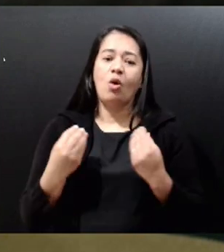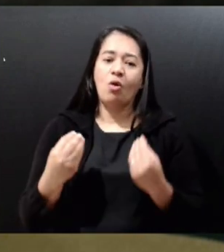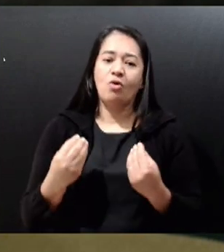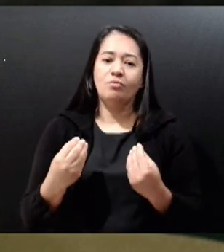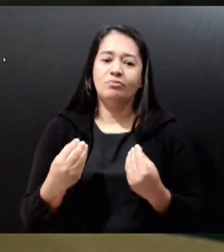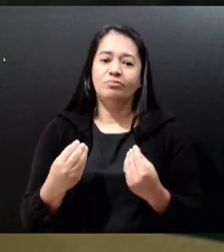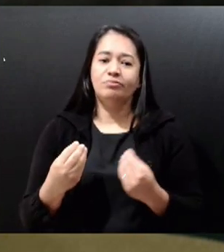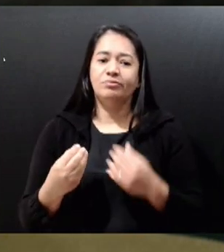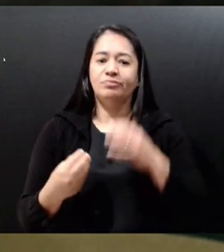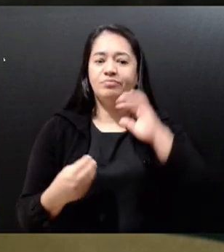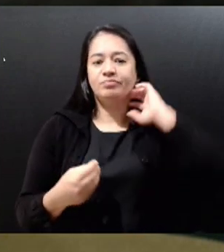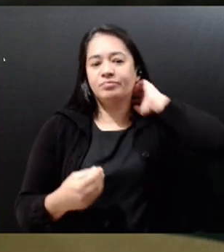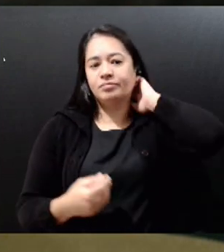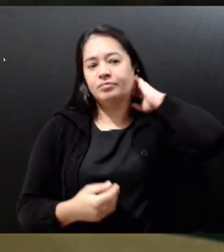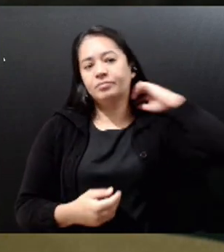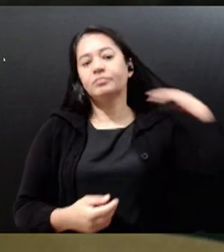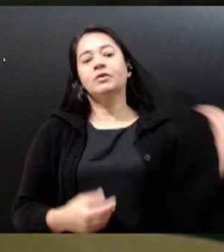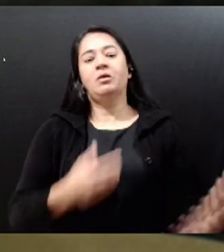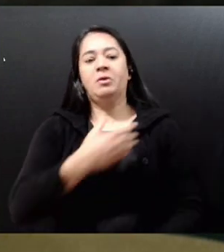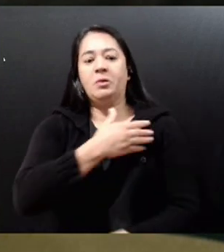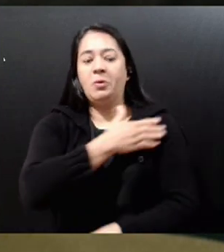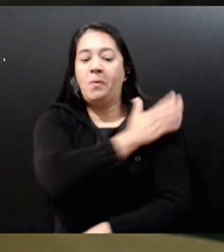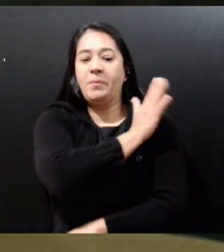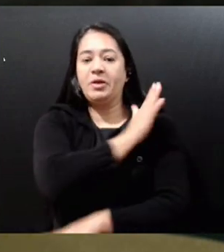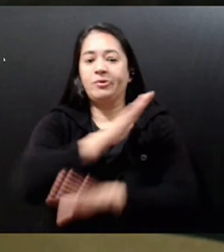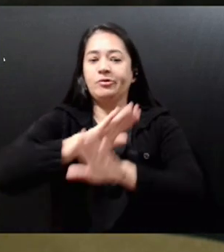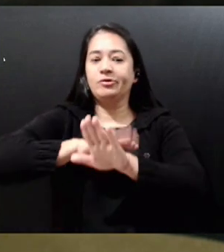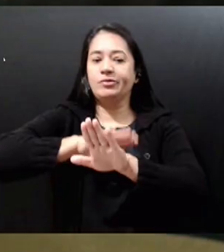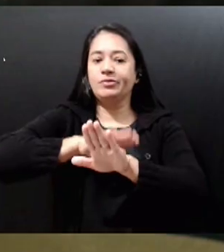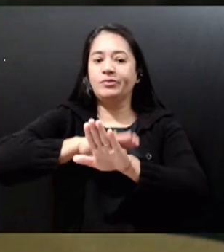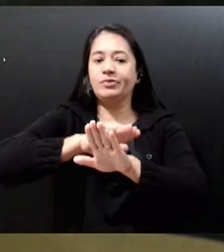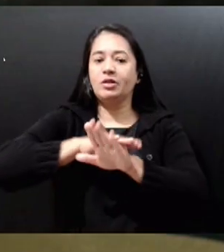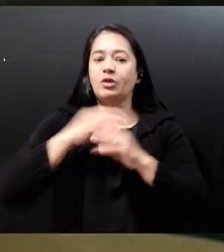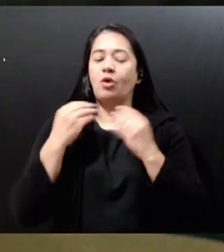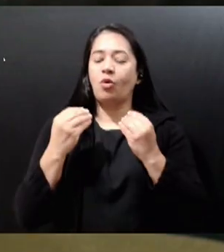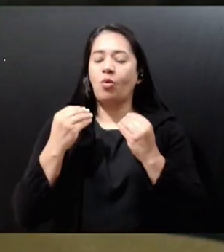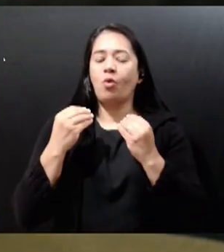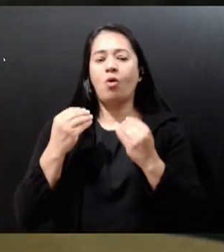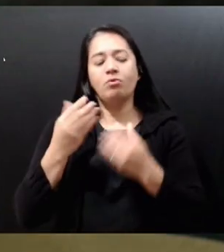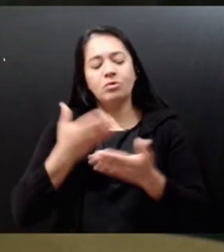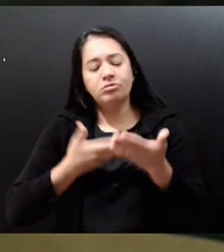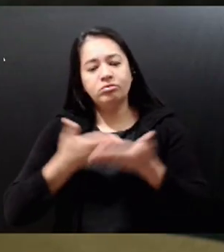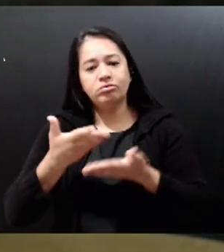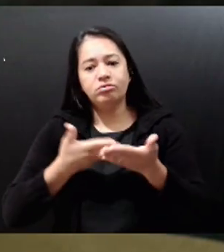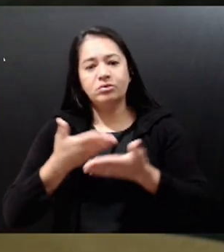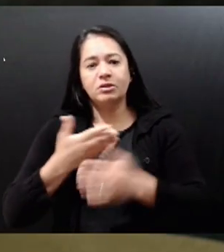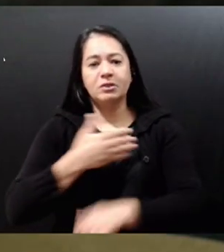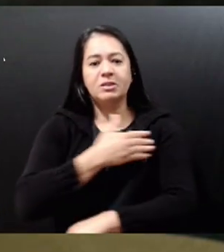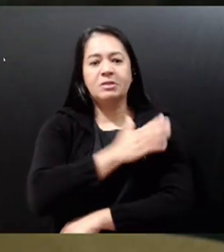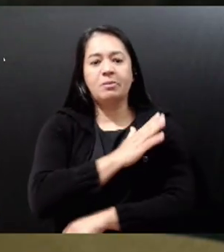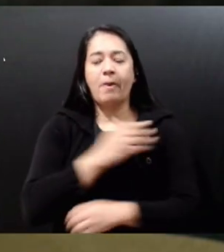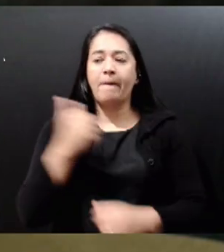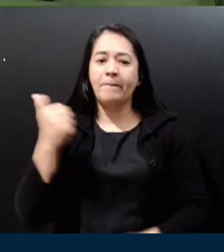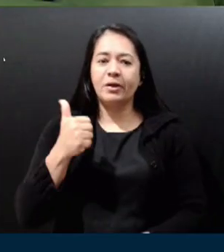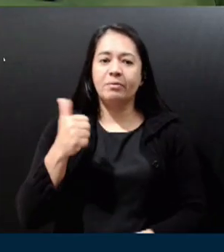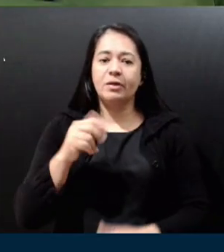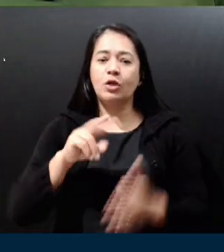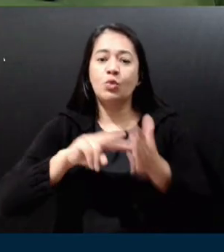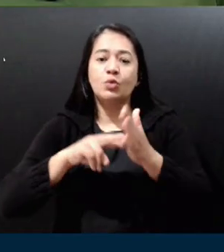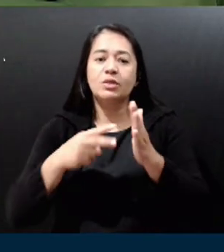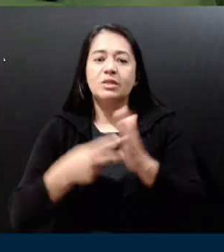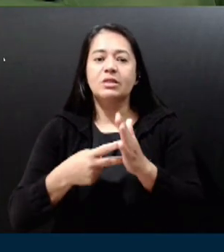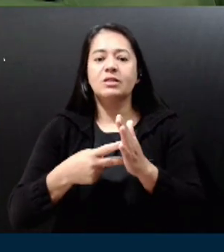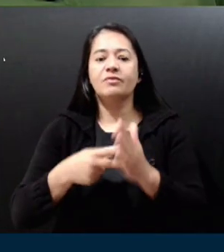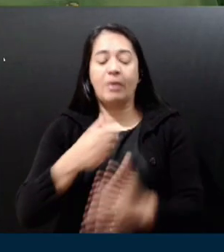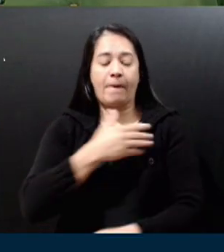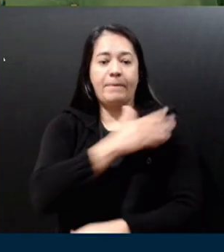né, Marina, por gentileza? Como é que faz para lidar com esse preconceito velado? Primeiro vamos explicar o que que é esse preconceito velado, né,